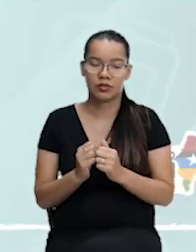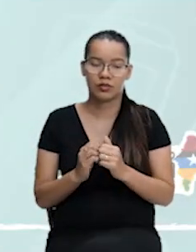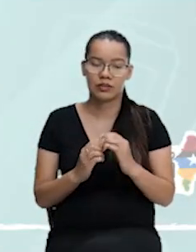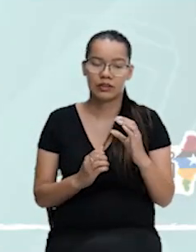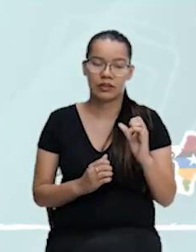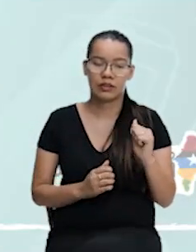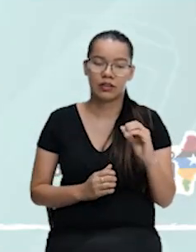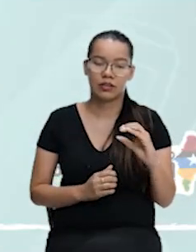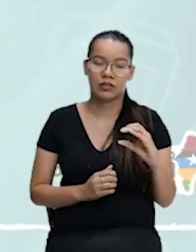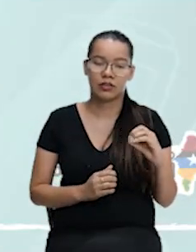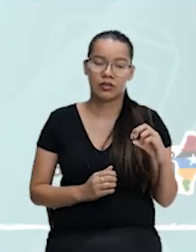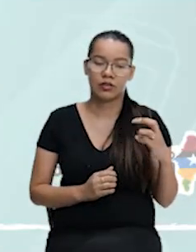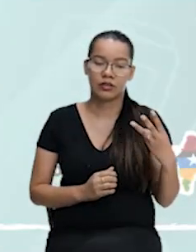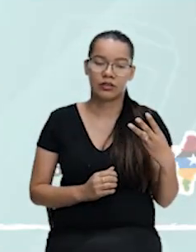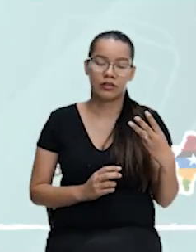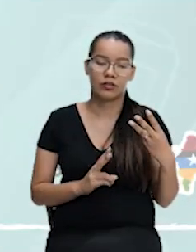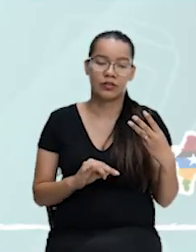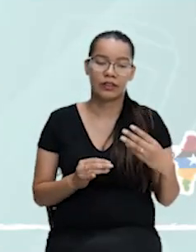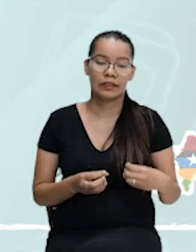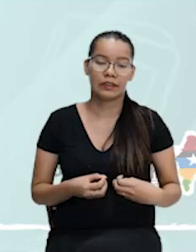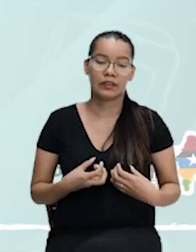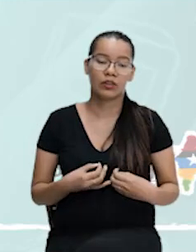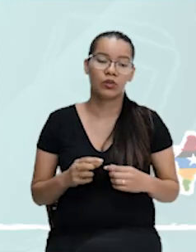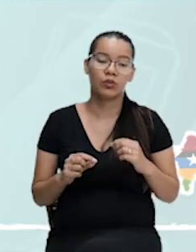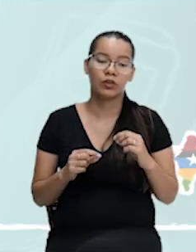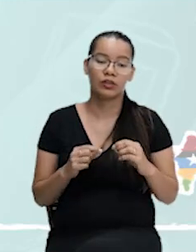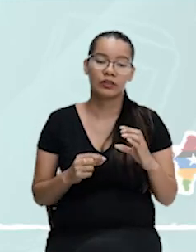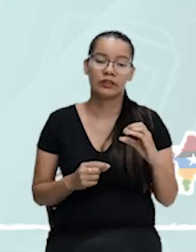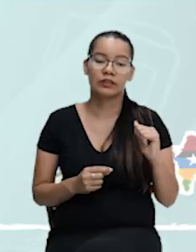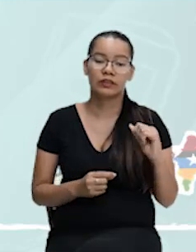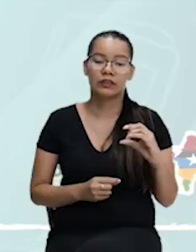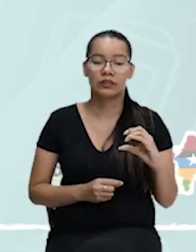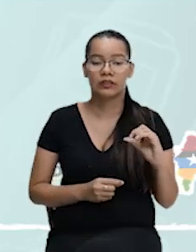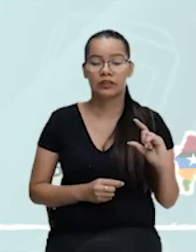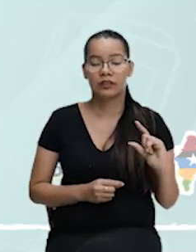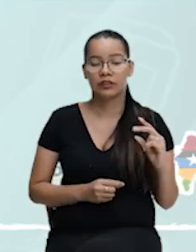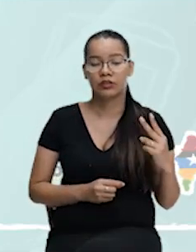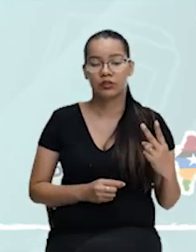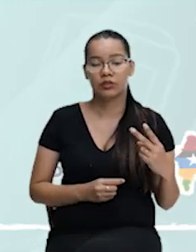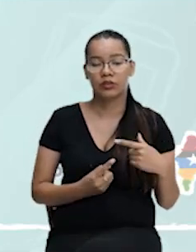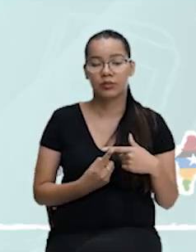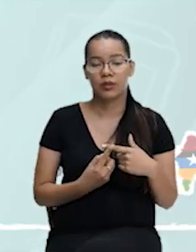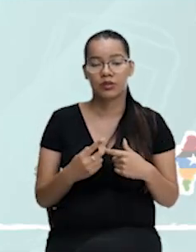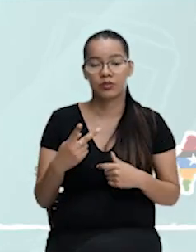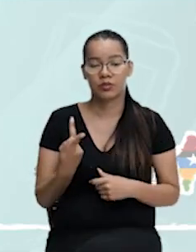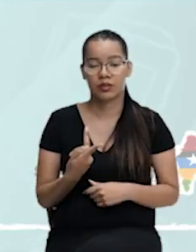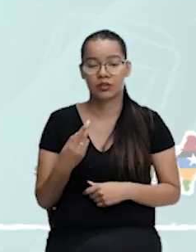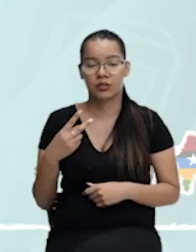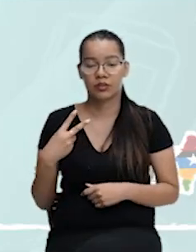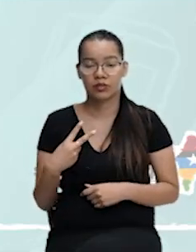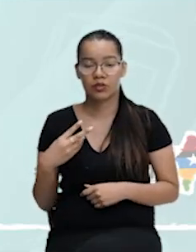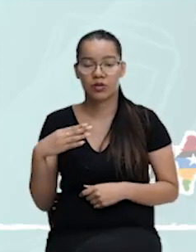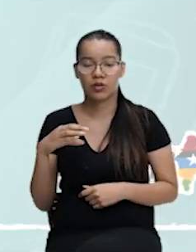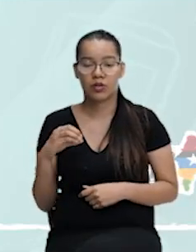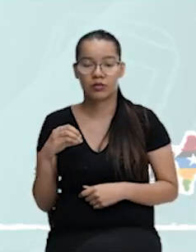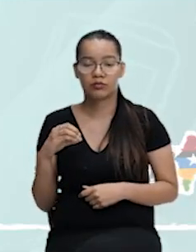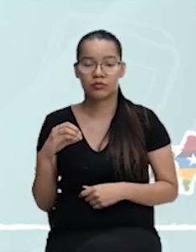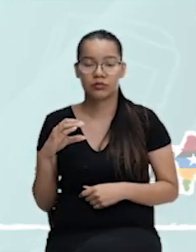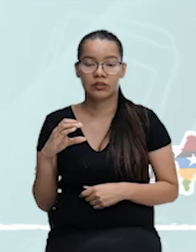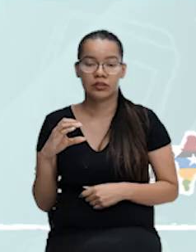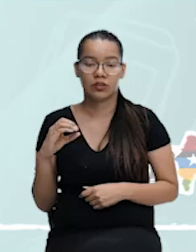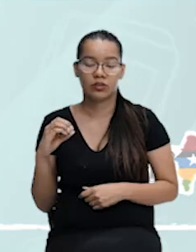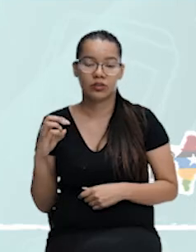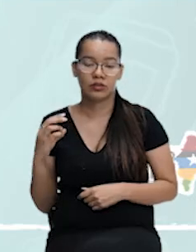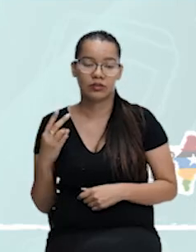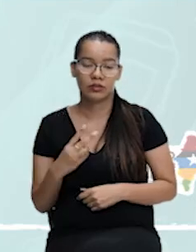cálcio. Certo? Vai gerar o quê? Olha só. O cloreto de cálcio mais o H2CO3, o ácido carbônico. Só